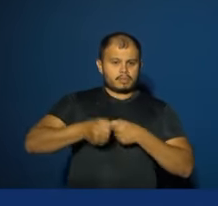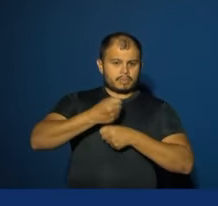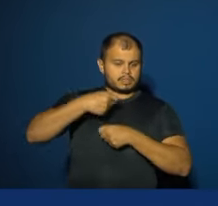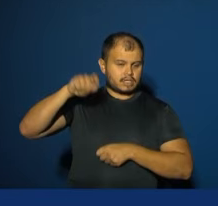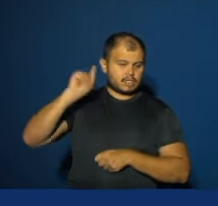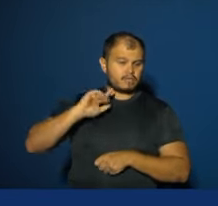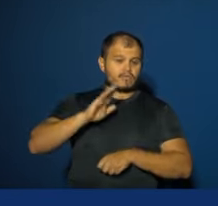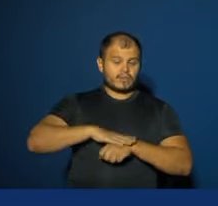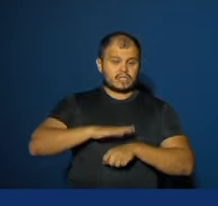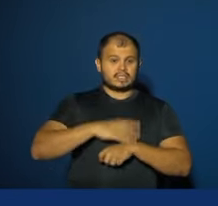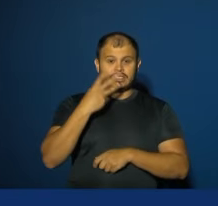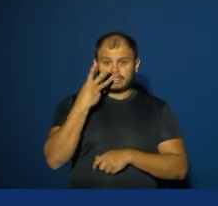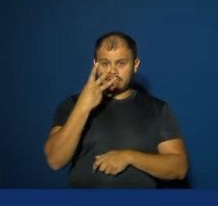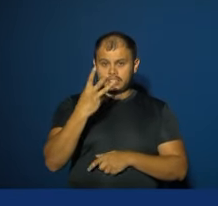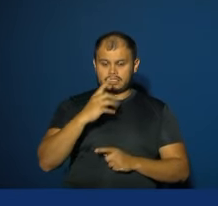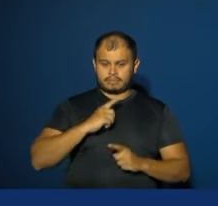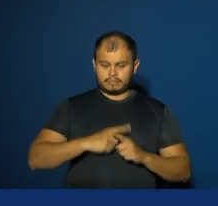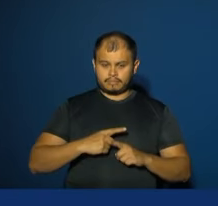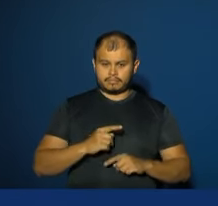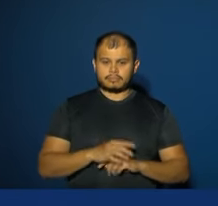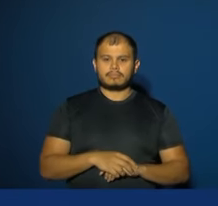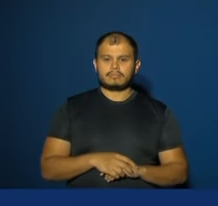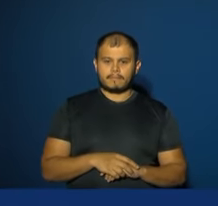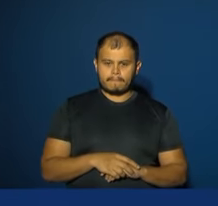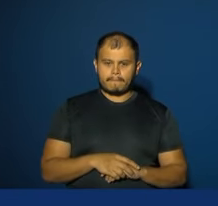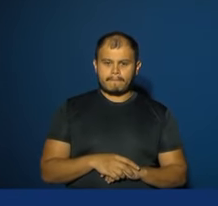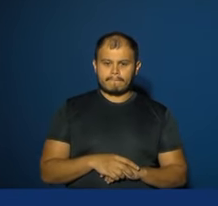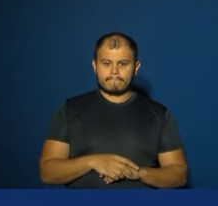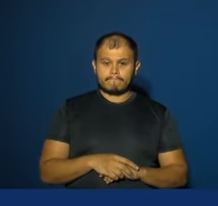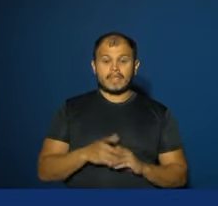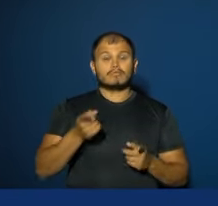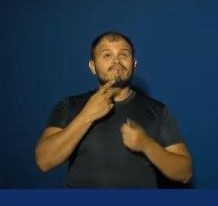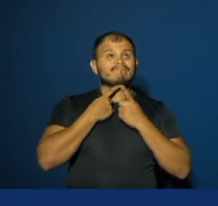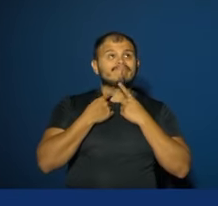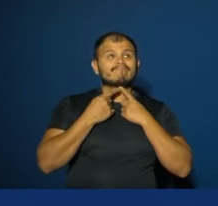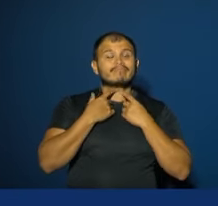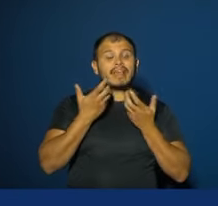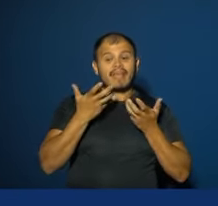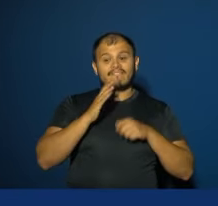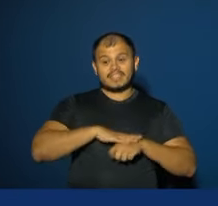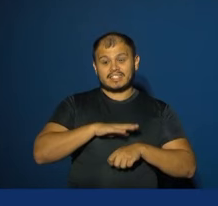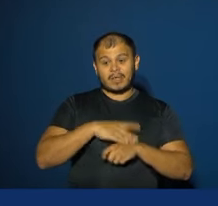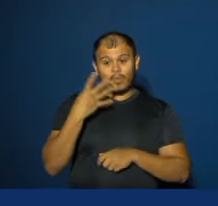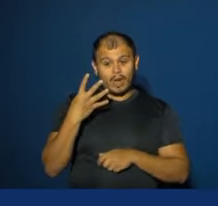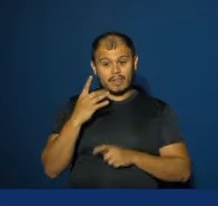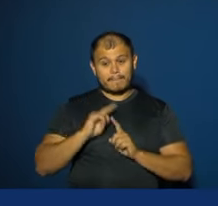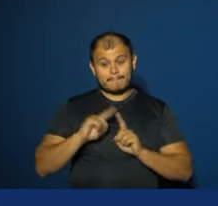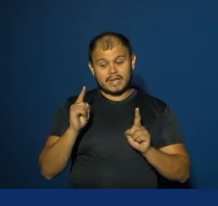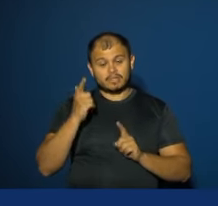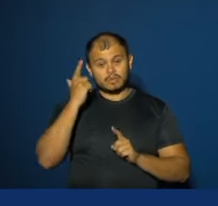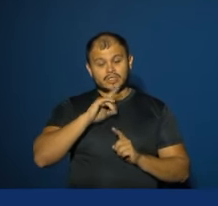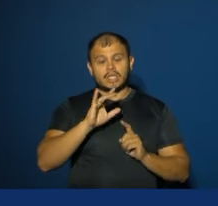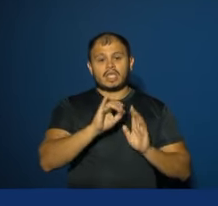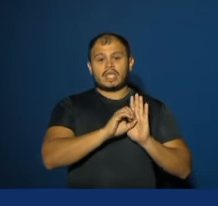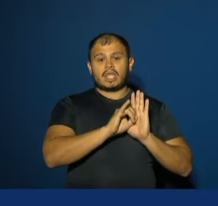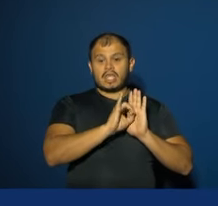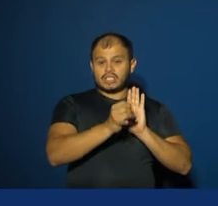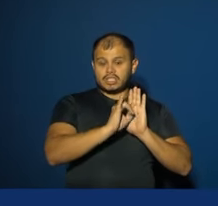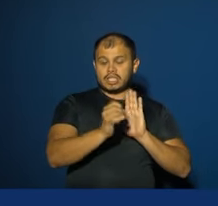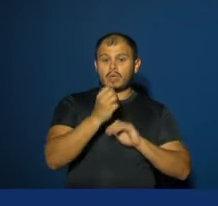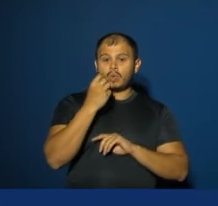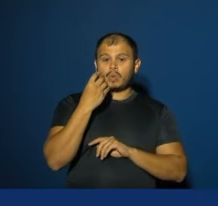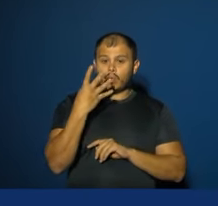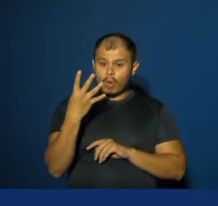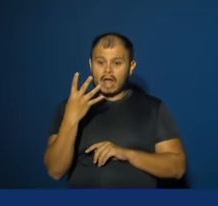leilões três eu gostaria de ter feito quatro mas consegui publicar quatro editais mas consegui fazer